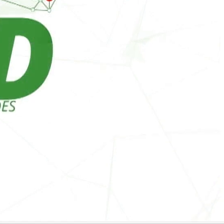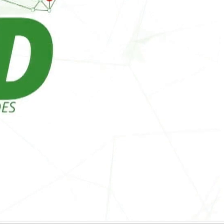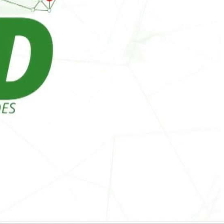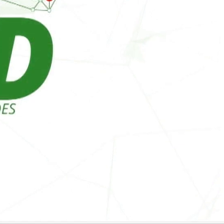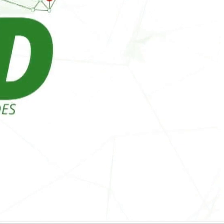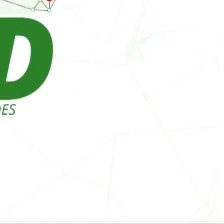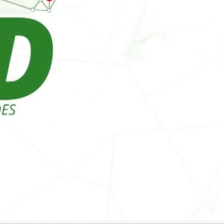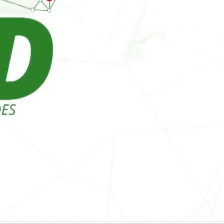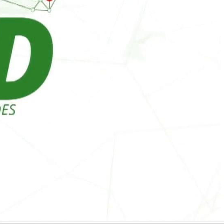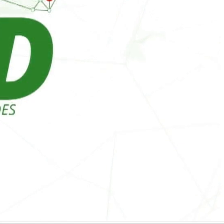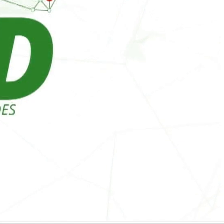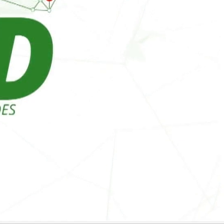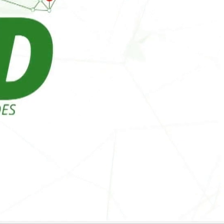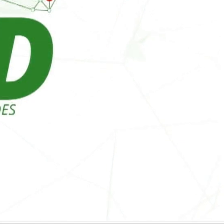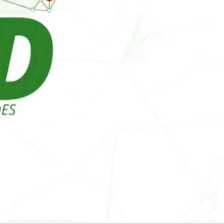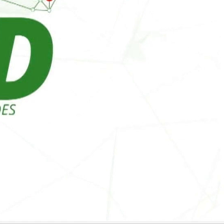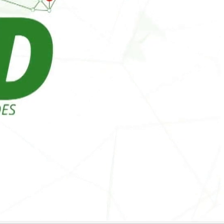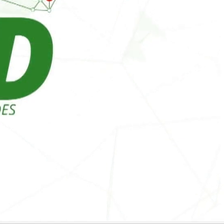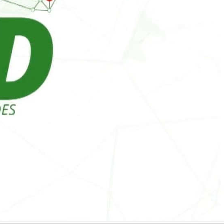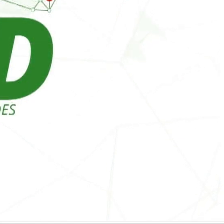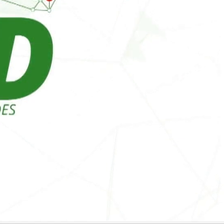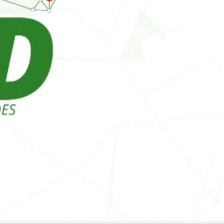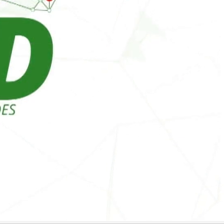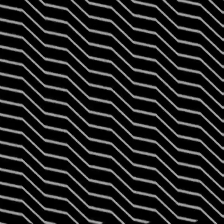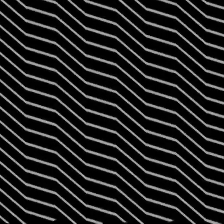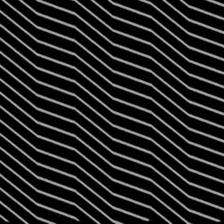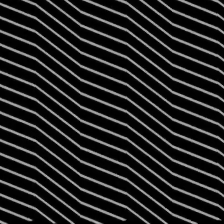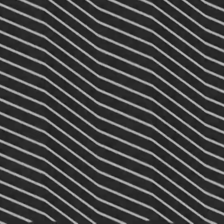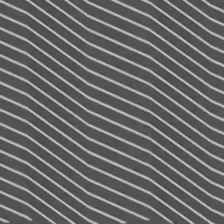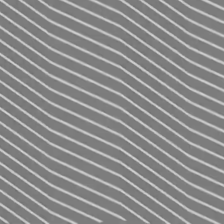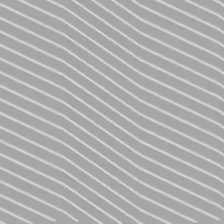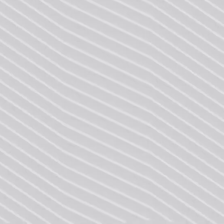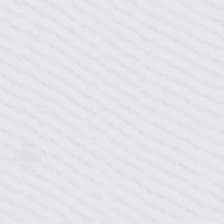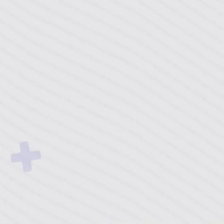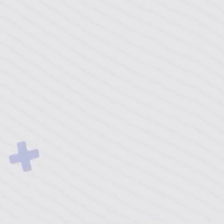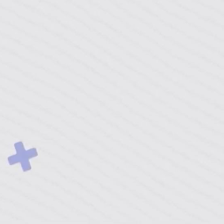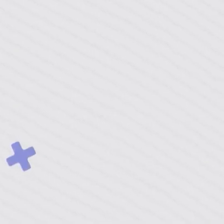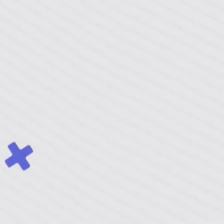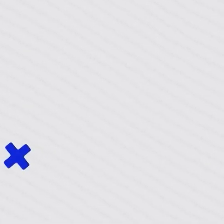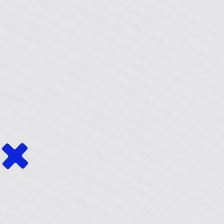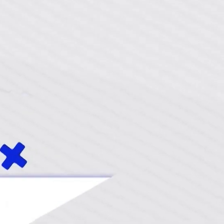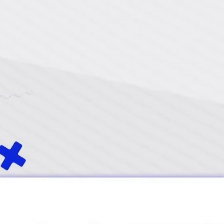Educação à distância, mudando realidades.